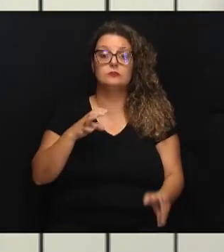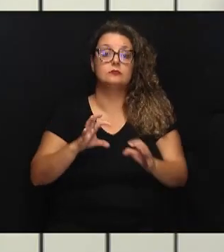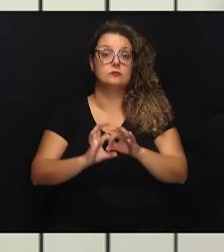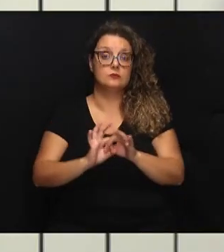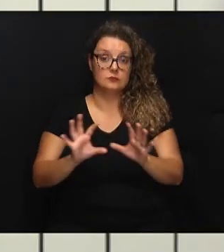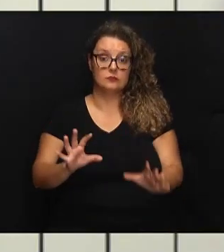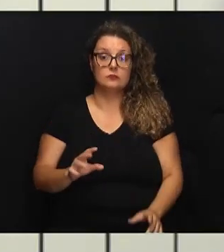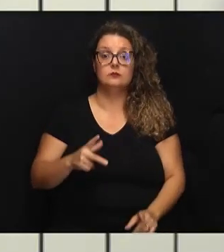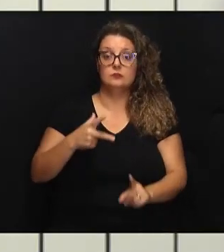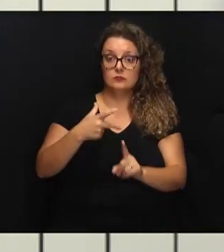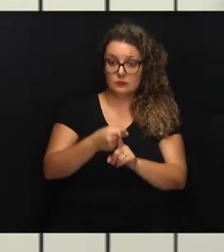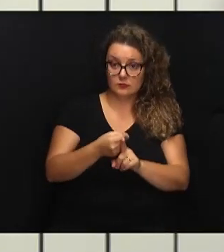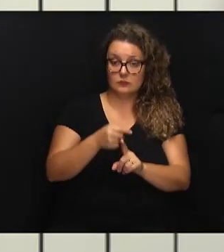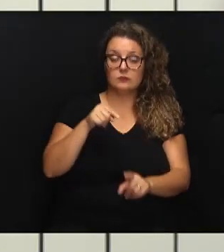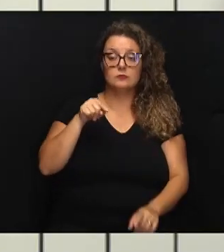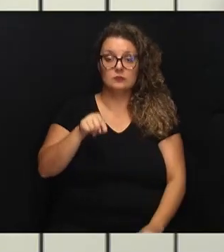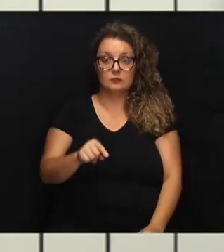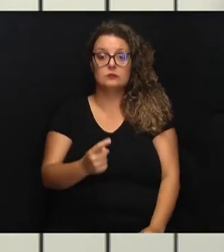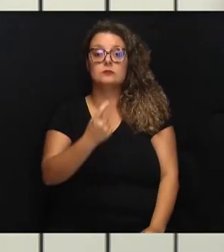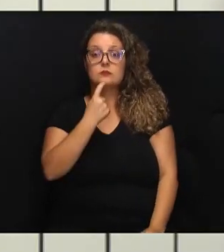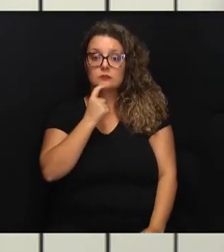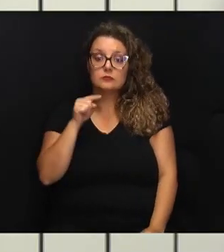no